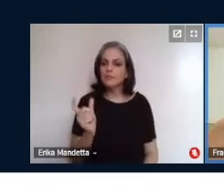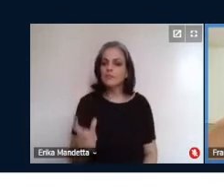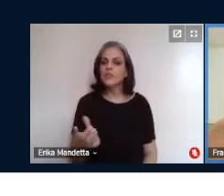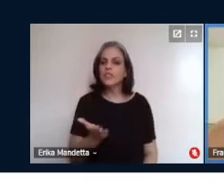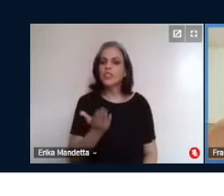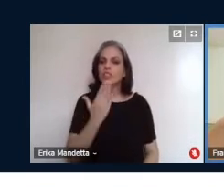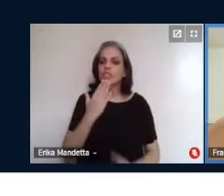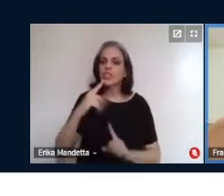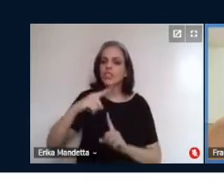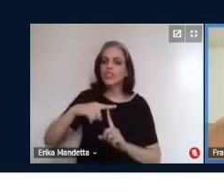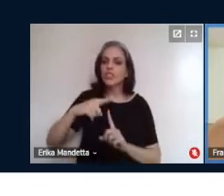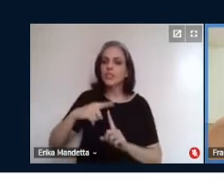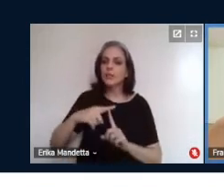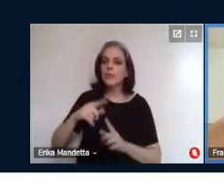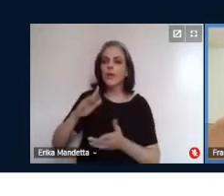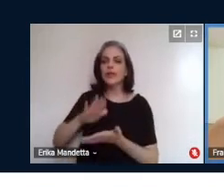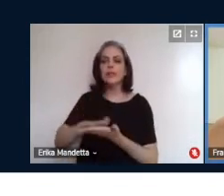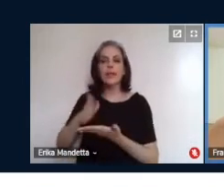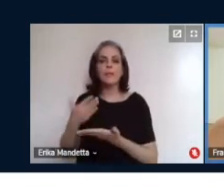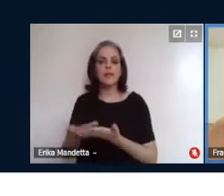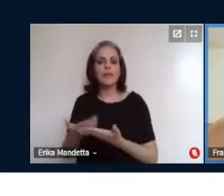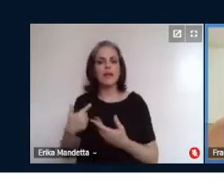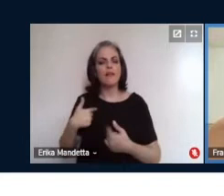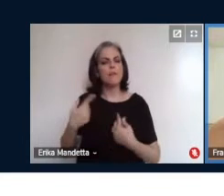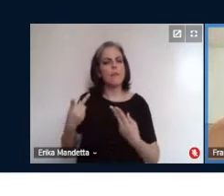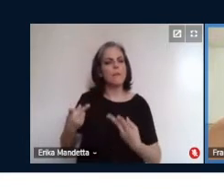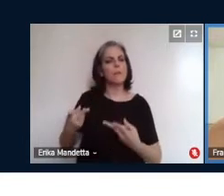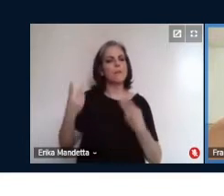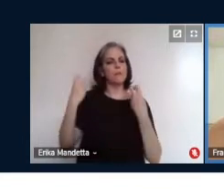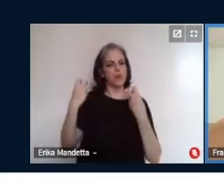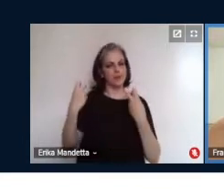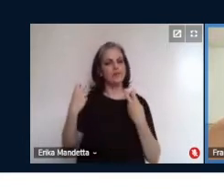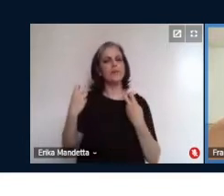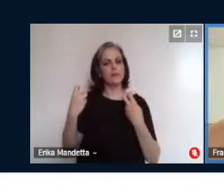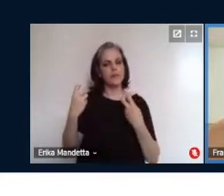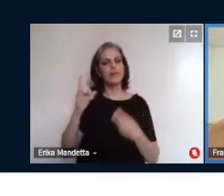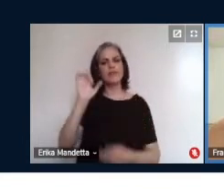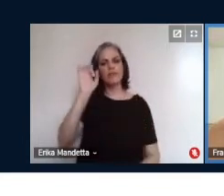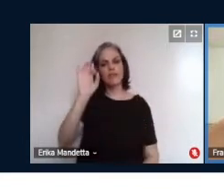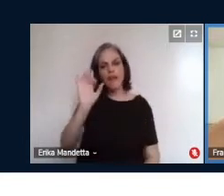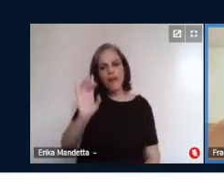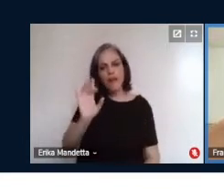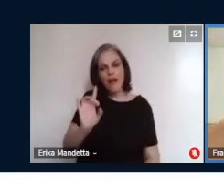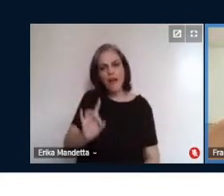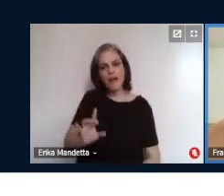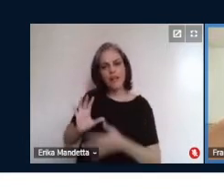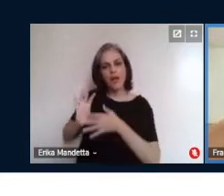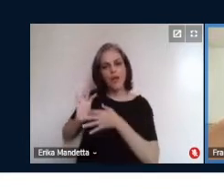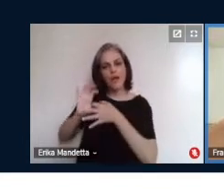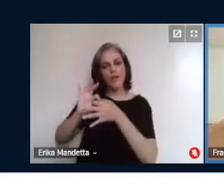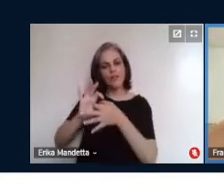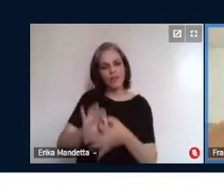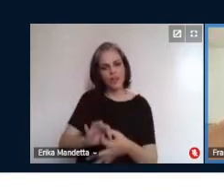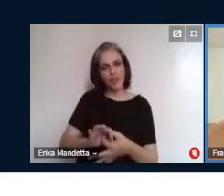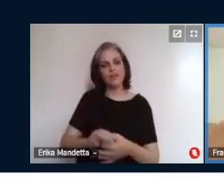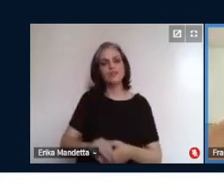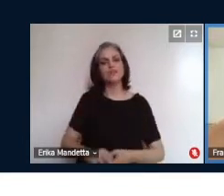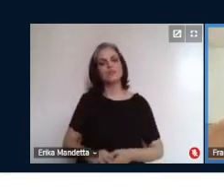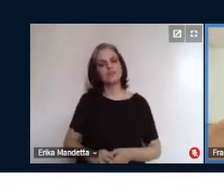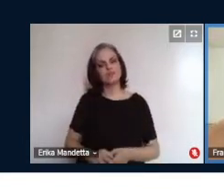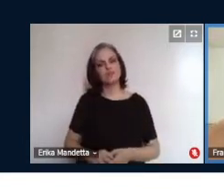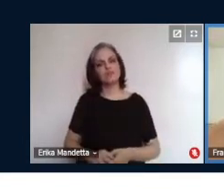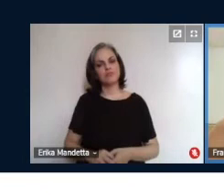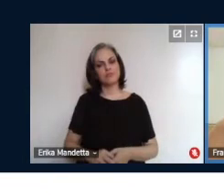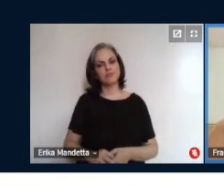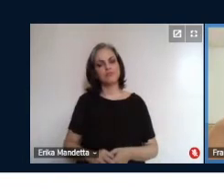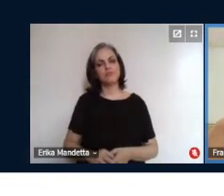interpretação que eu identifiquei em cada um desses contextos em que é possível haver, né, em cada um